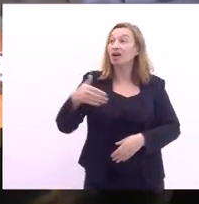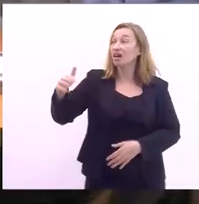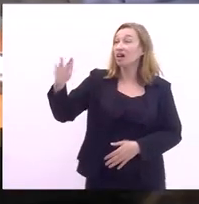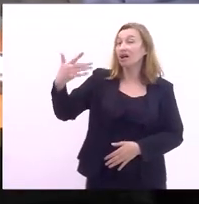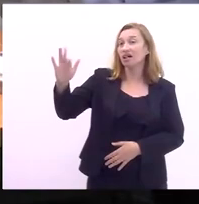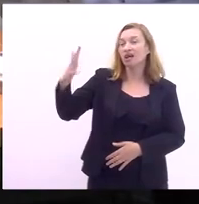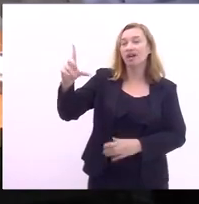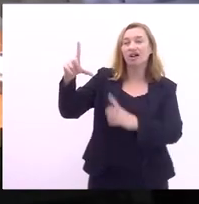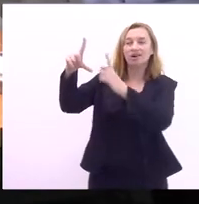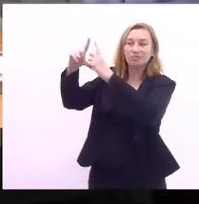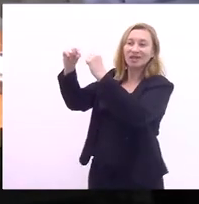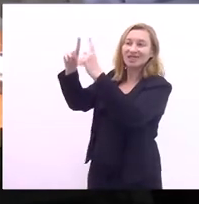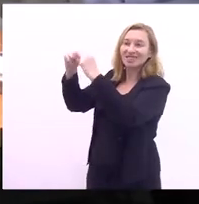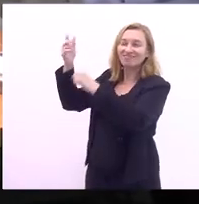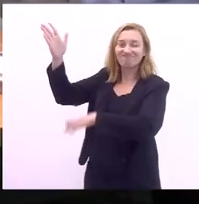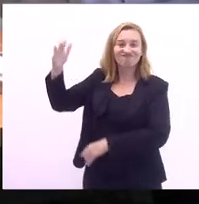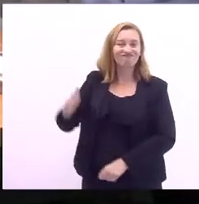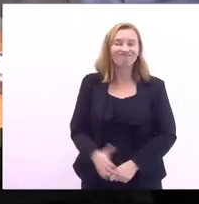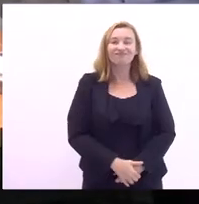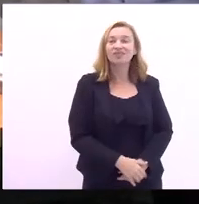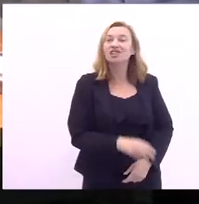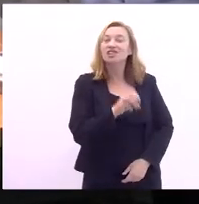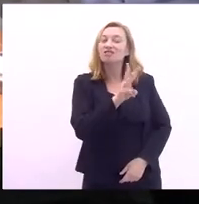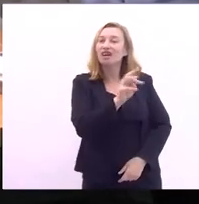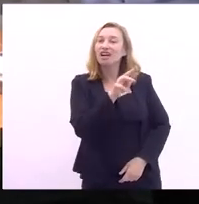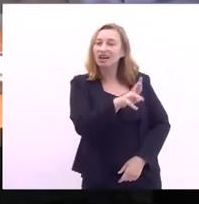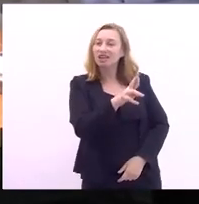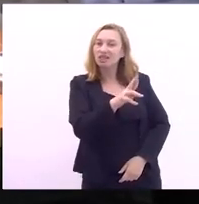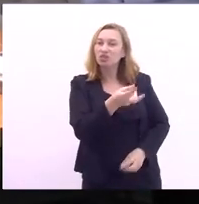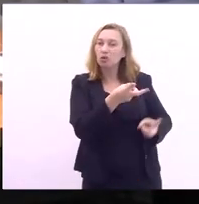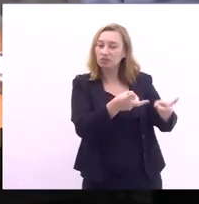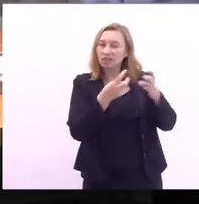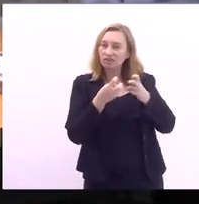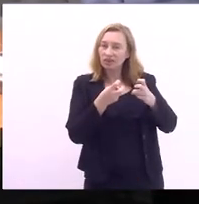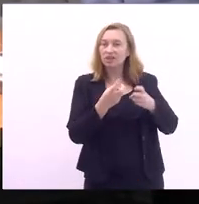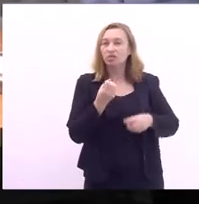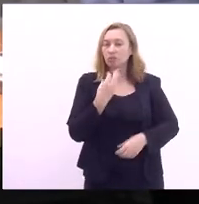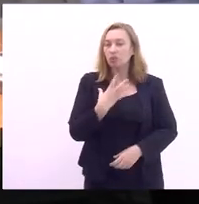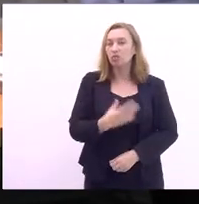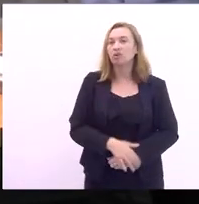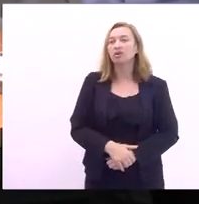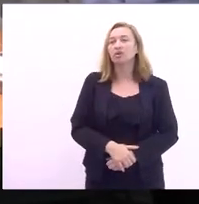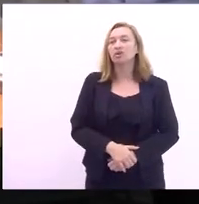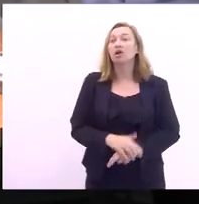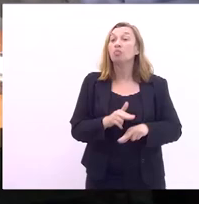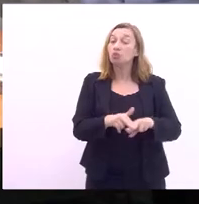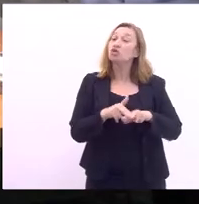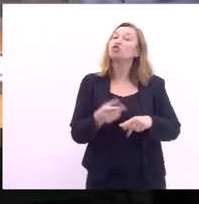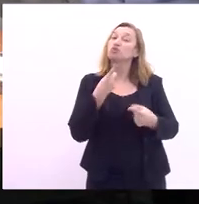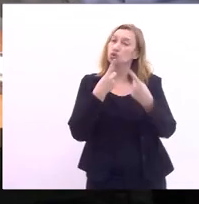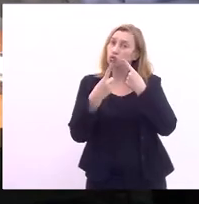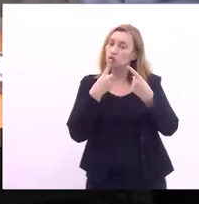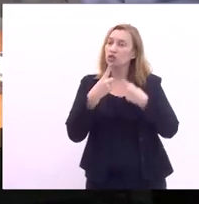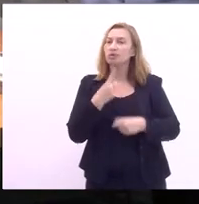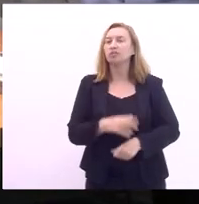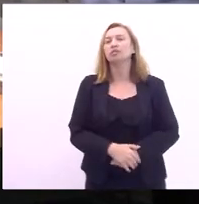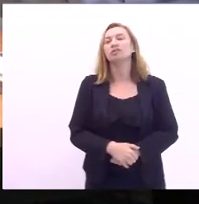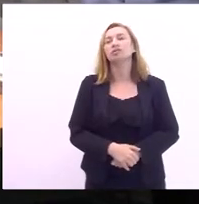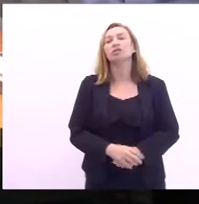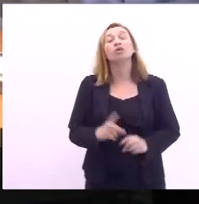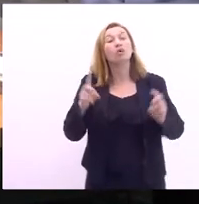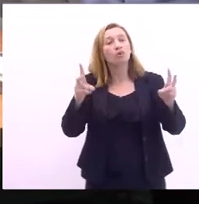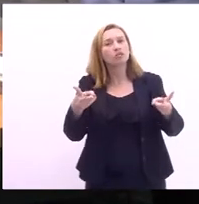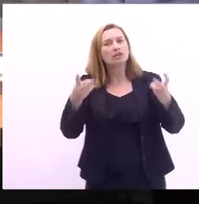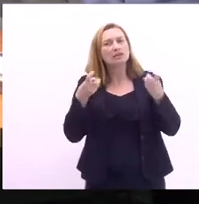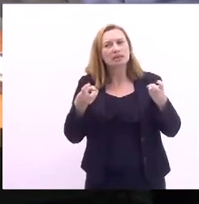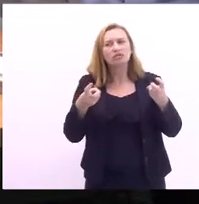fica lá em Brasília. O Wagner Victor fez uma observação que vai ser motivo de discussão. Ele observou